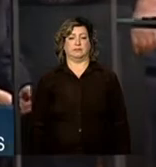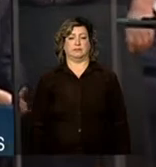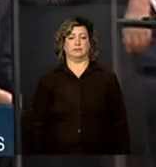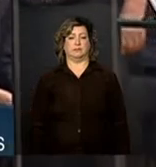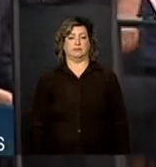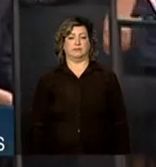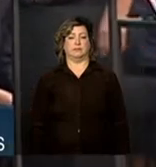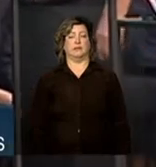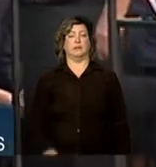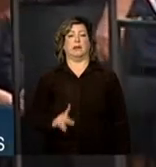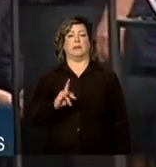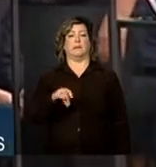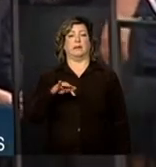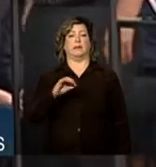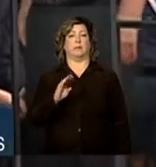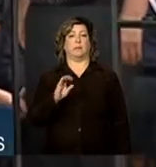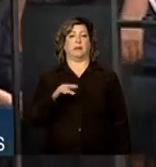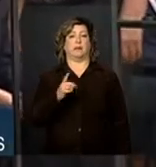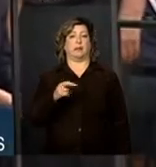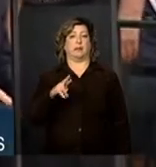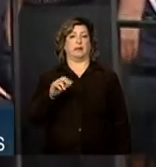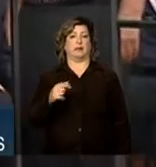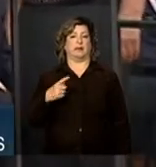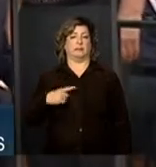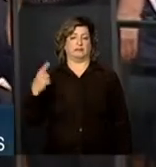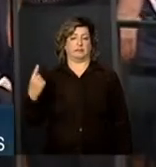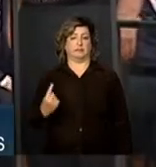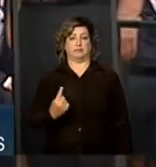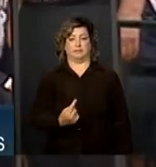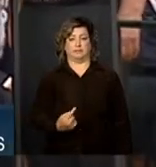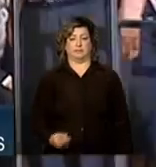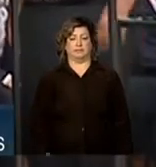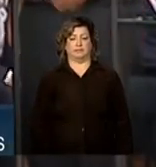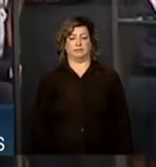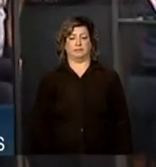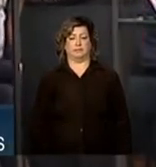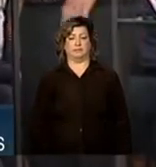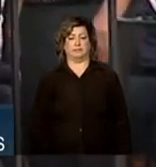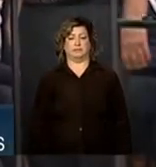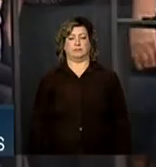Pinto Bandeira, João Feliciano Menezes Pizio.